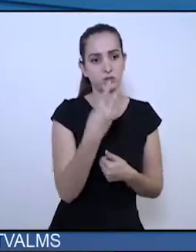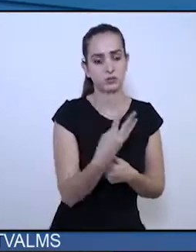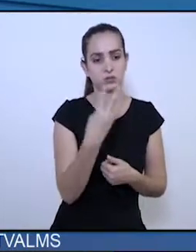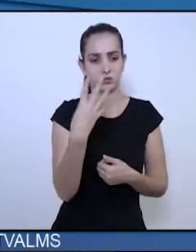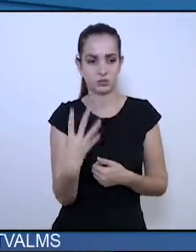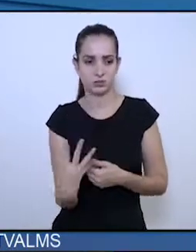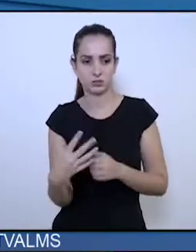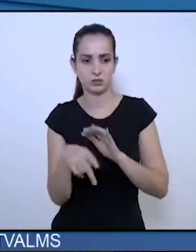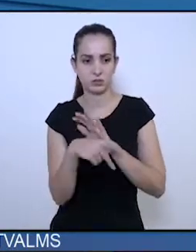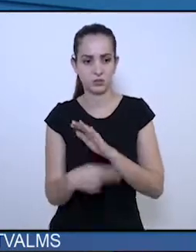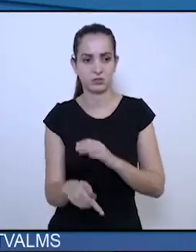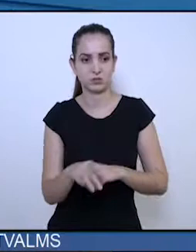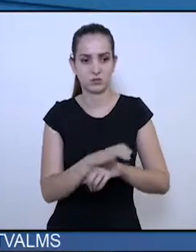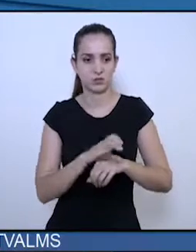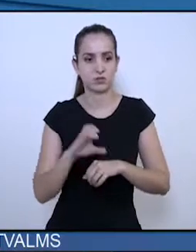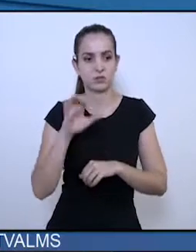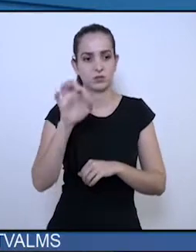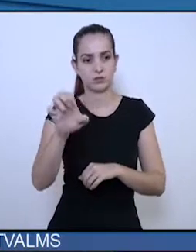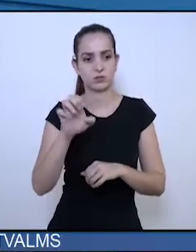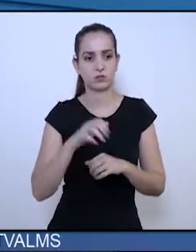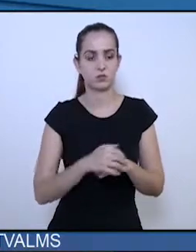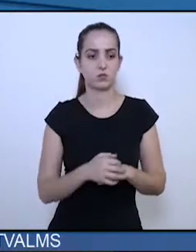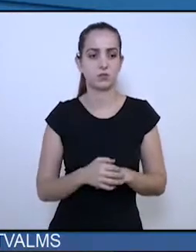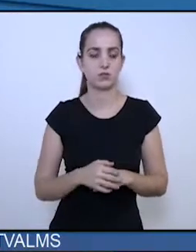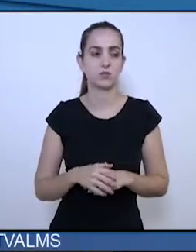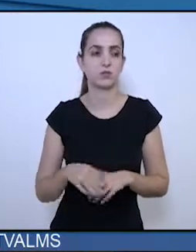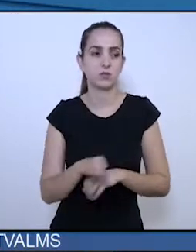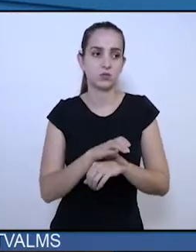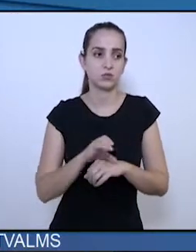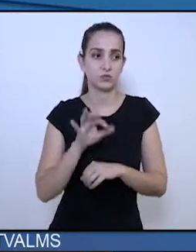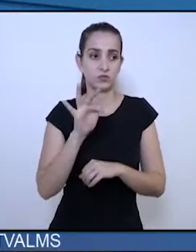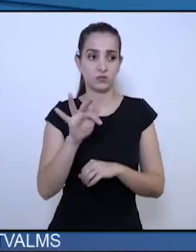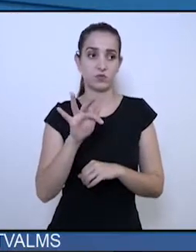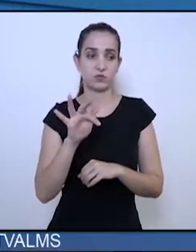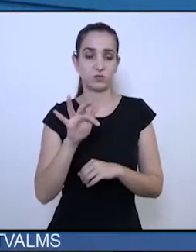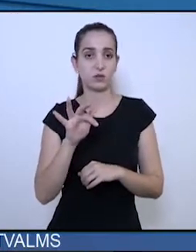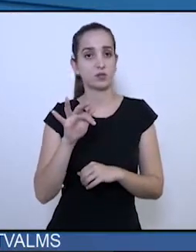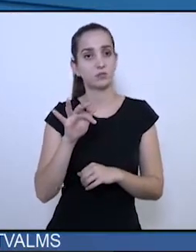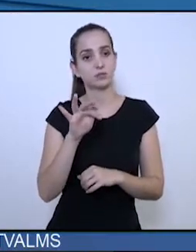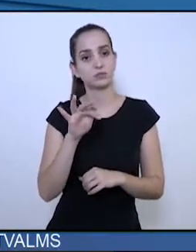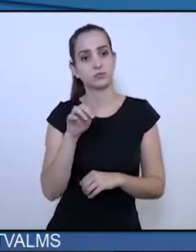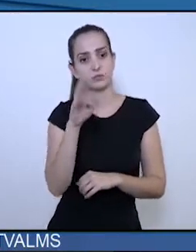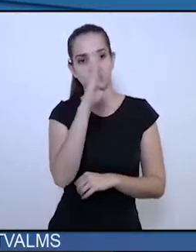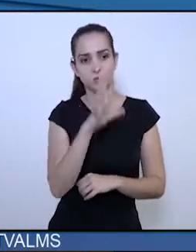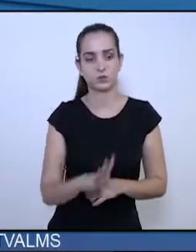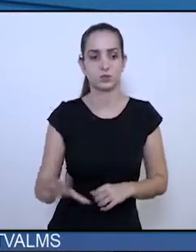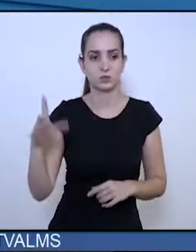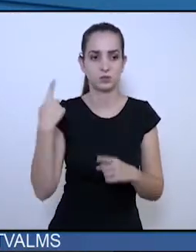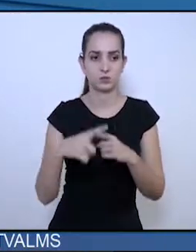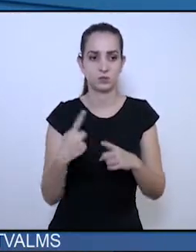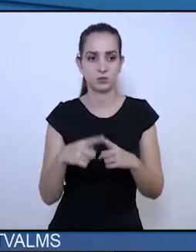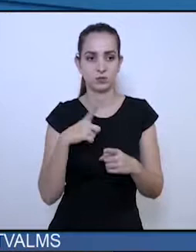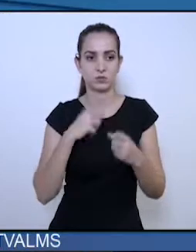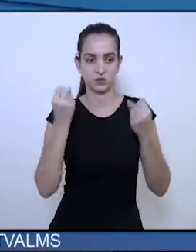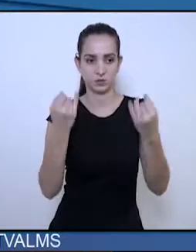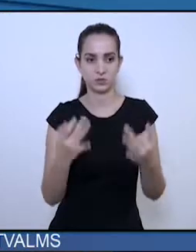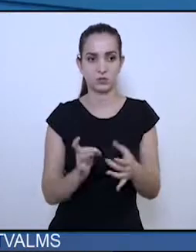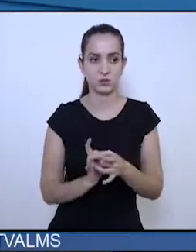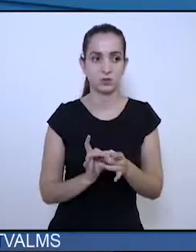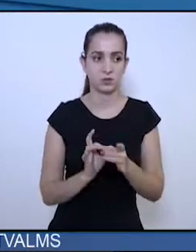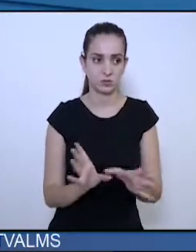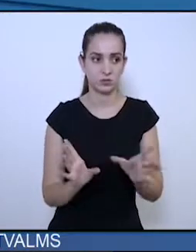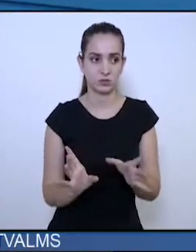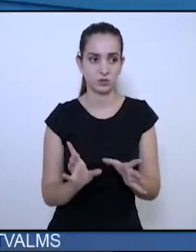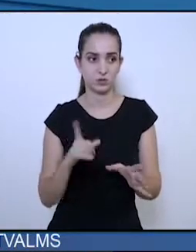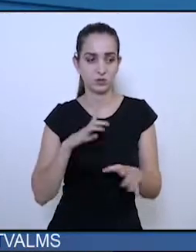de citar aqui da Constituição Federal, da Constituição da República. pois dentre as condições autorizativas